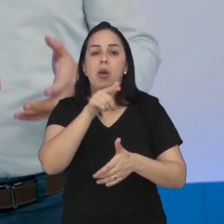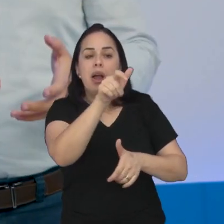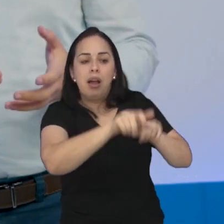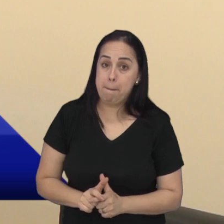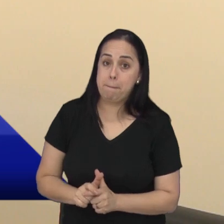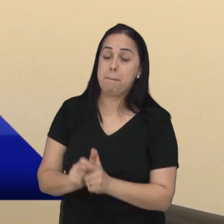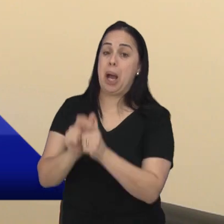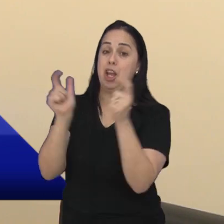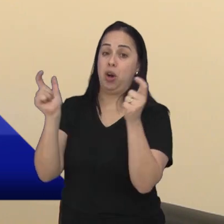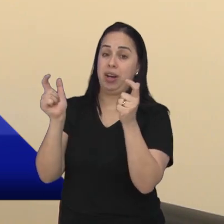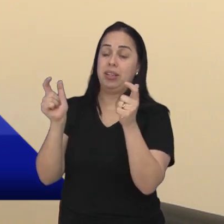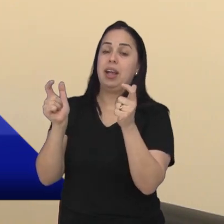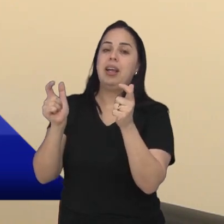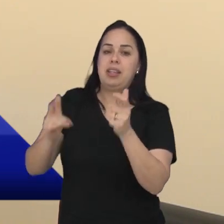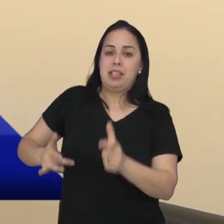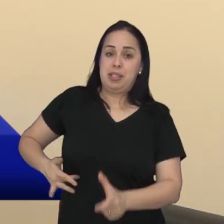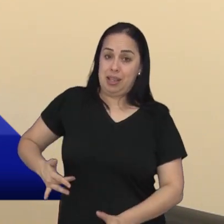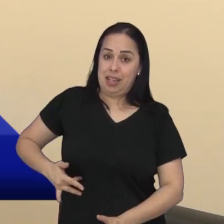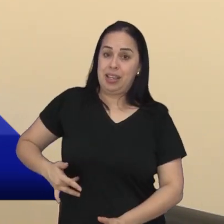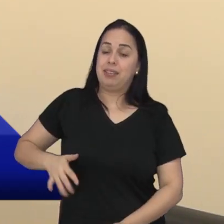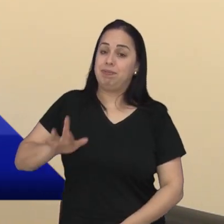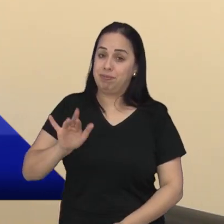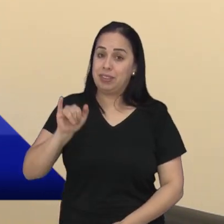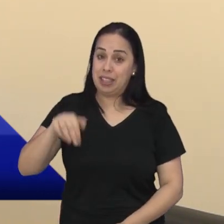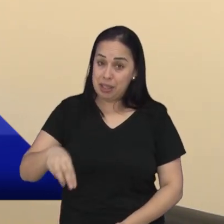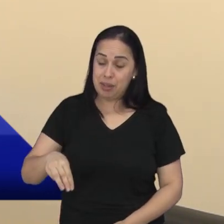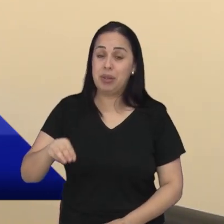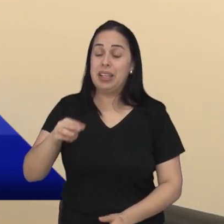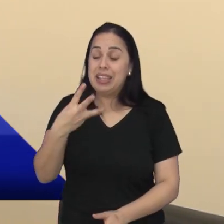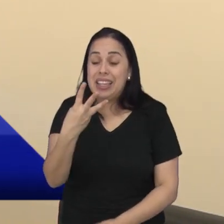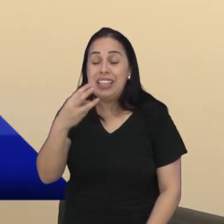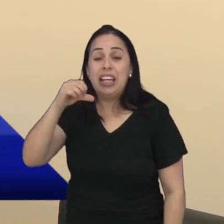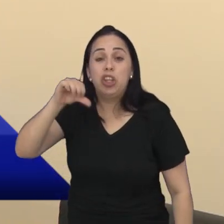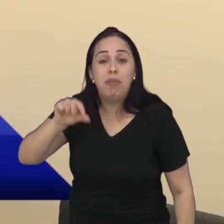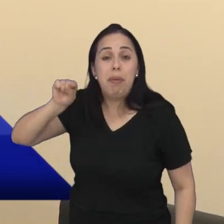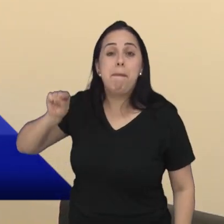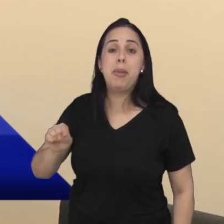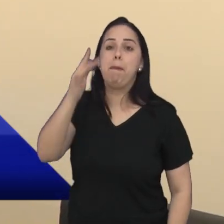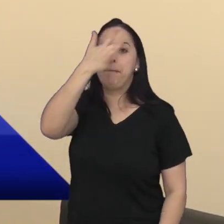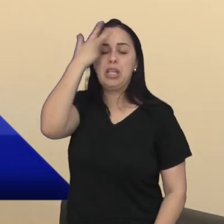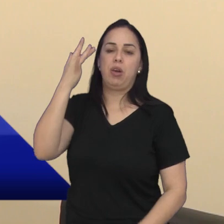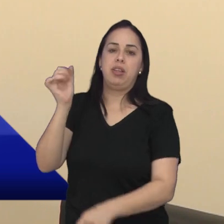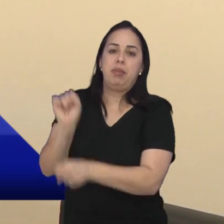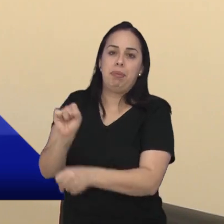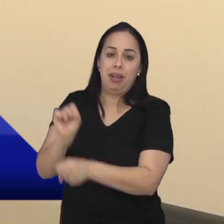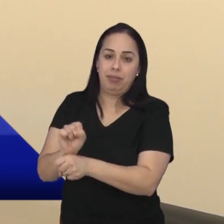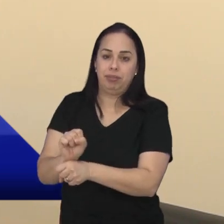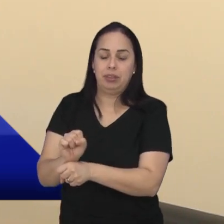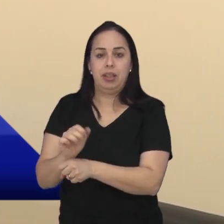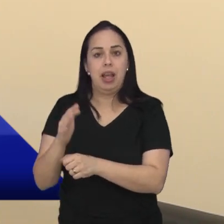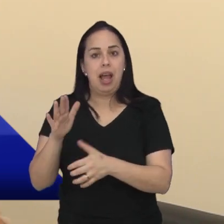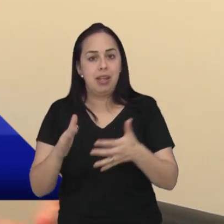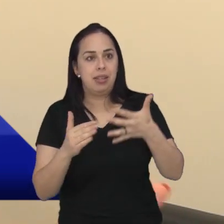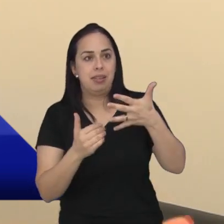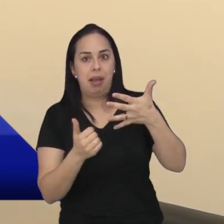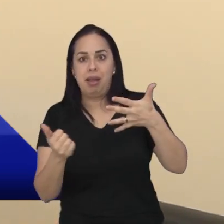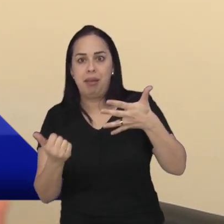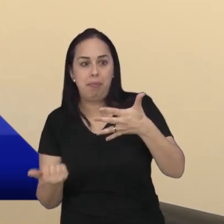gosto especial. Quase 2 anos depois do transplante, a Cristiane retomou a normalidade da vida. É uma outra